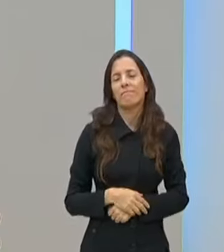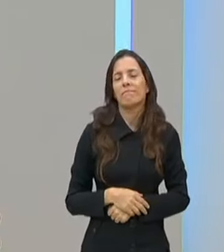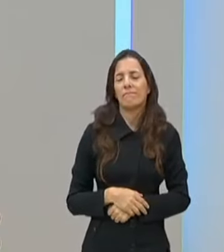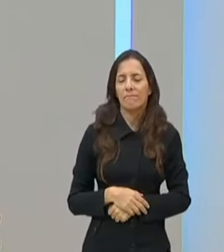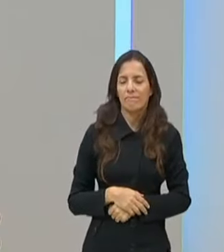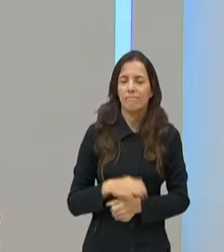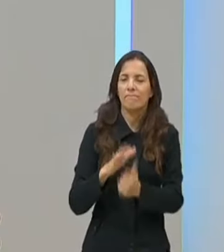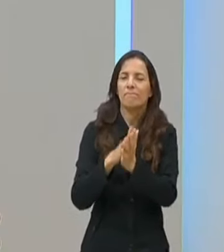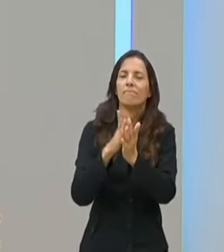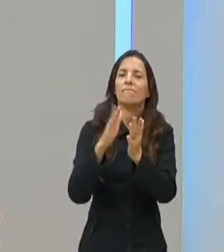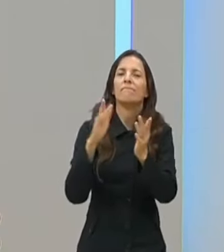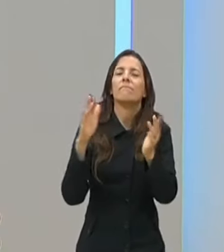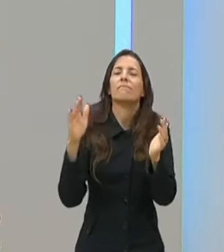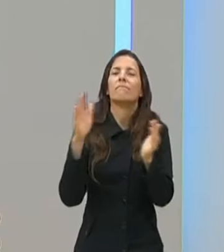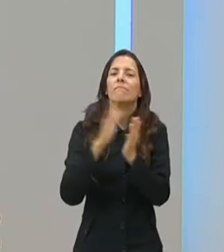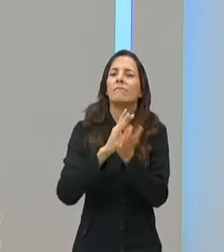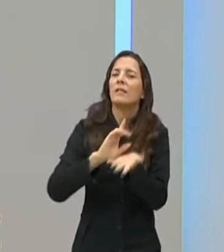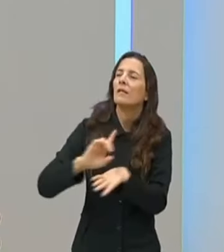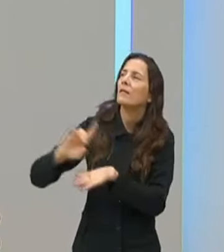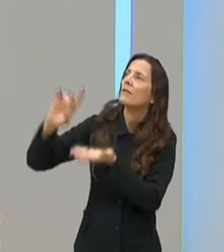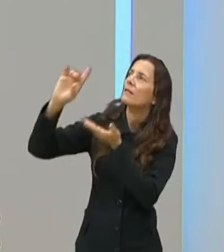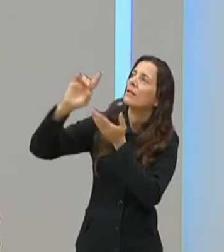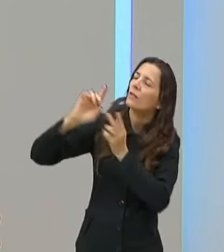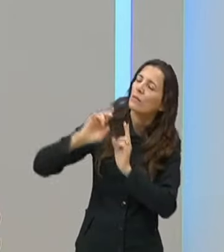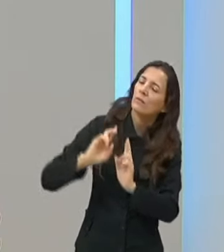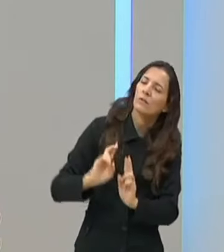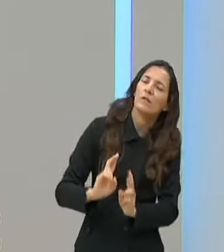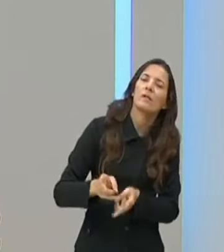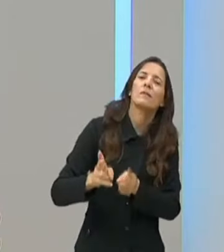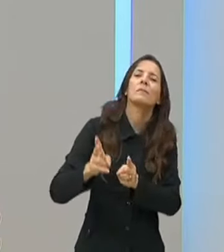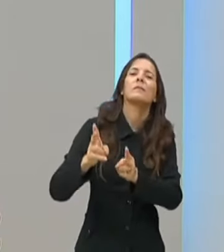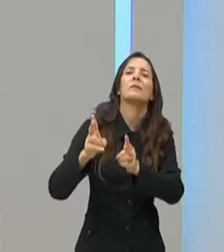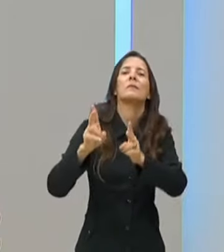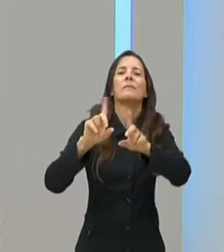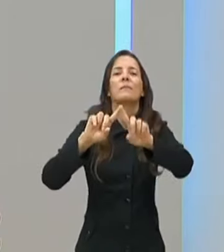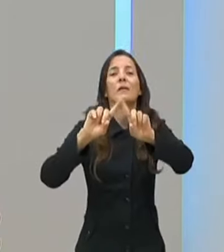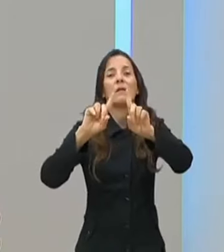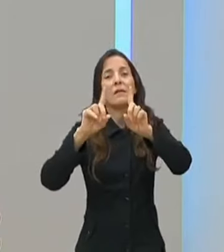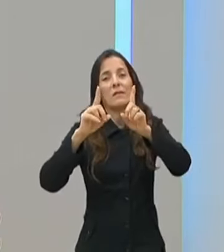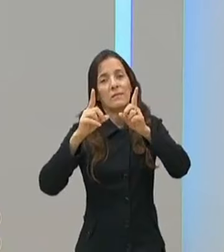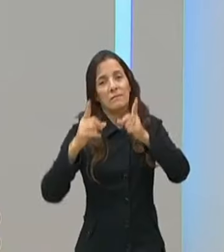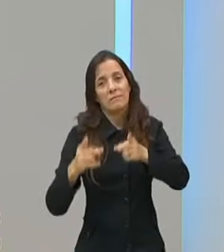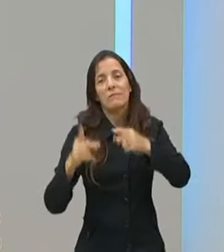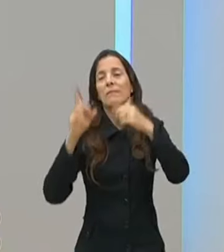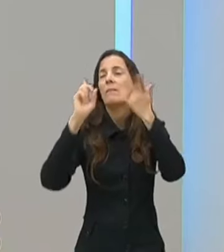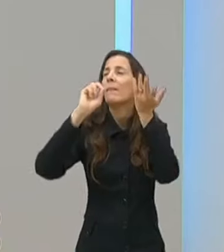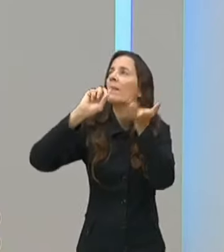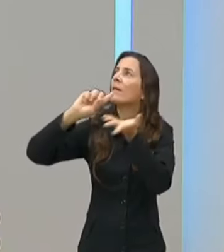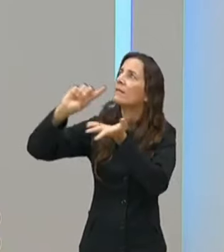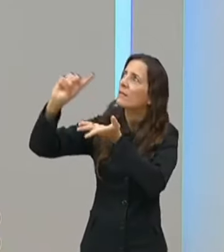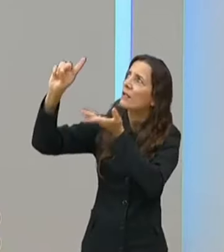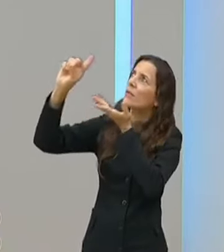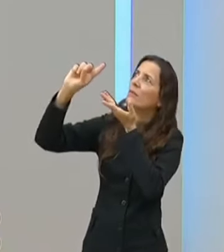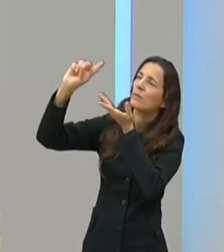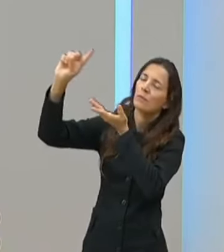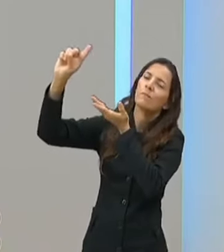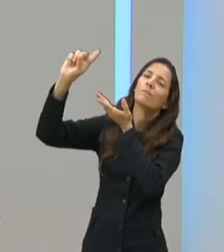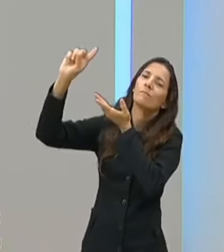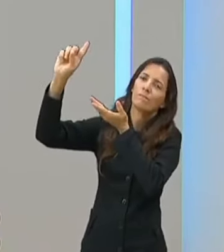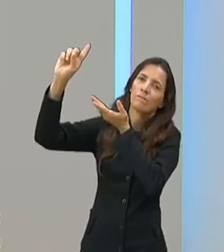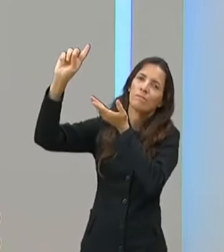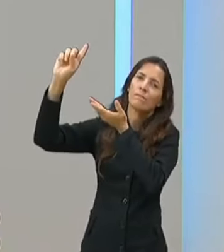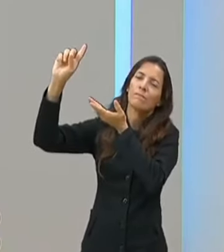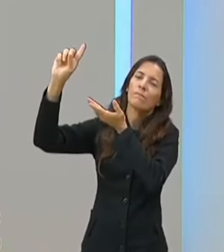10, todavia ao Senhor agradou o moê-lo, fazendo-o